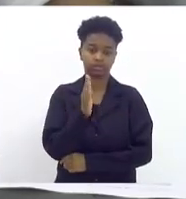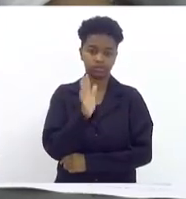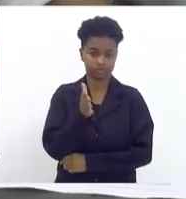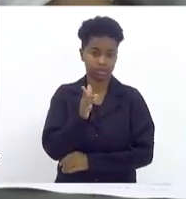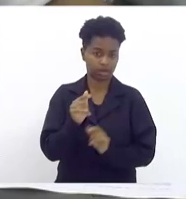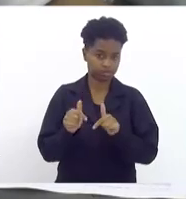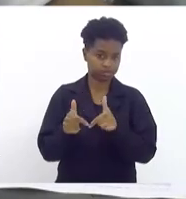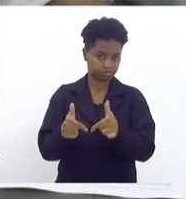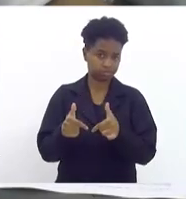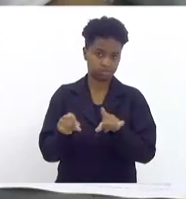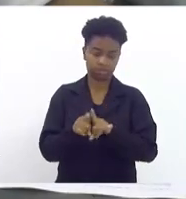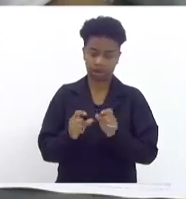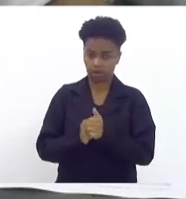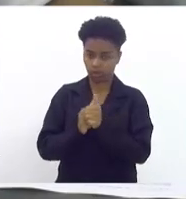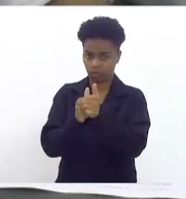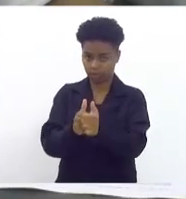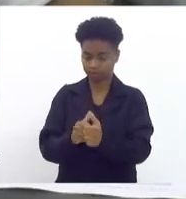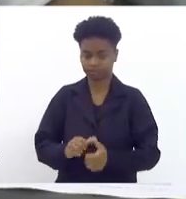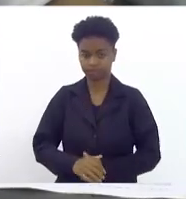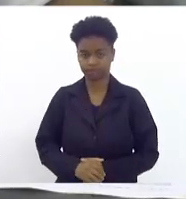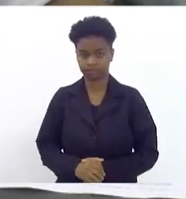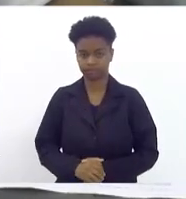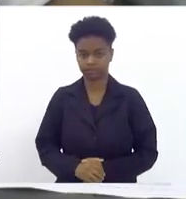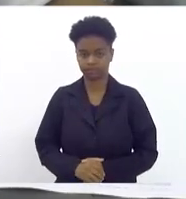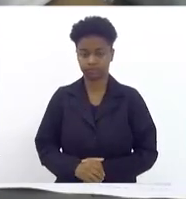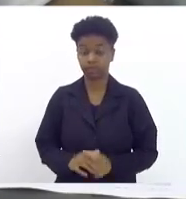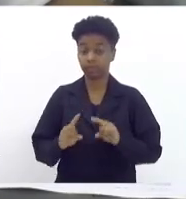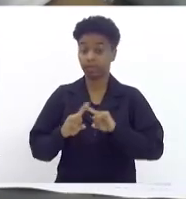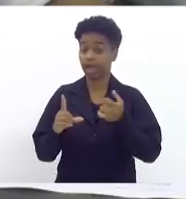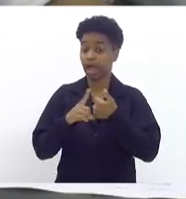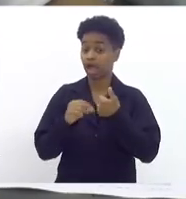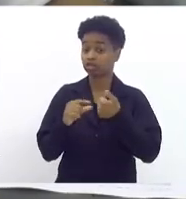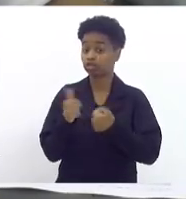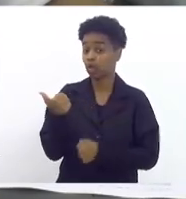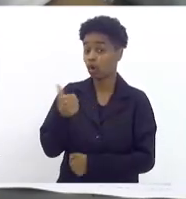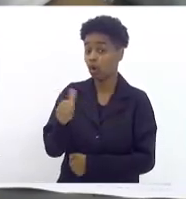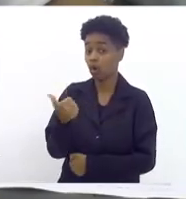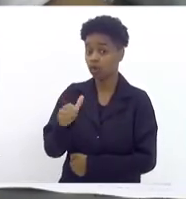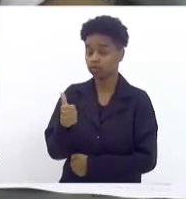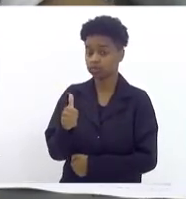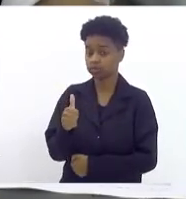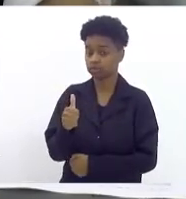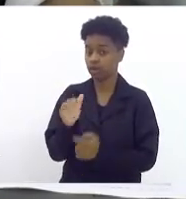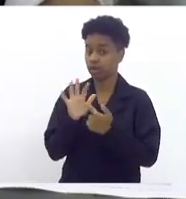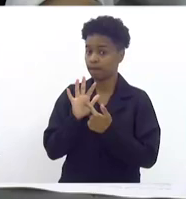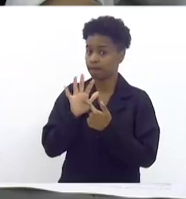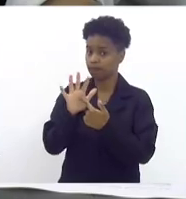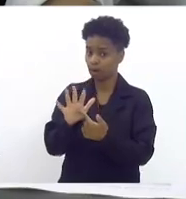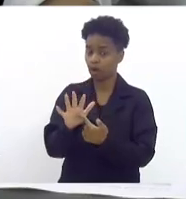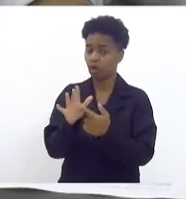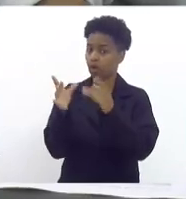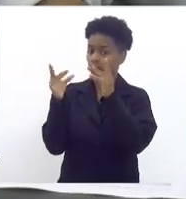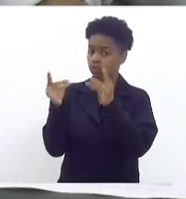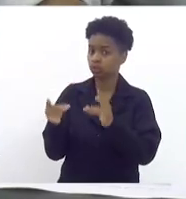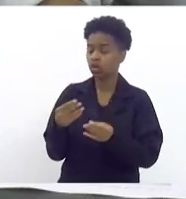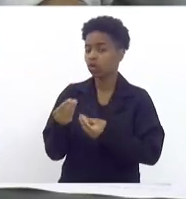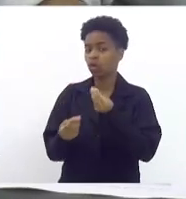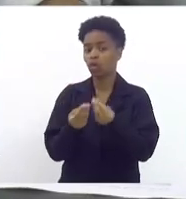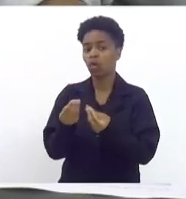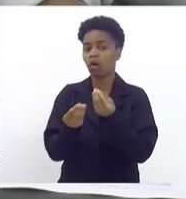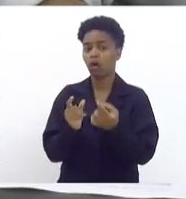legisla e acompanha. Mas no artigo 11 especifica exatamente no caso da